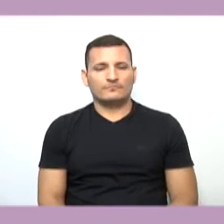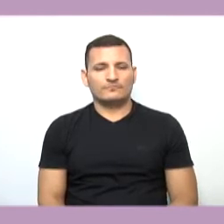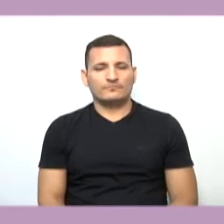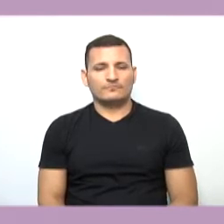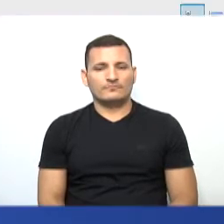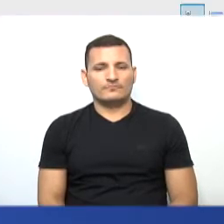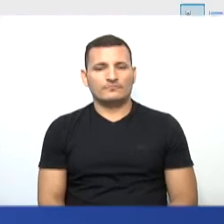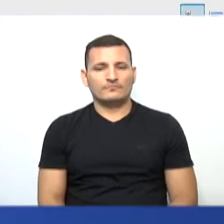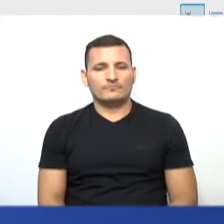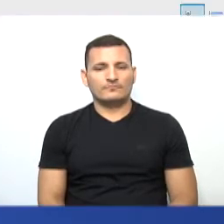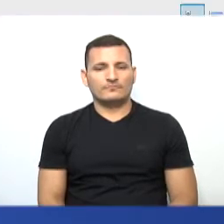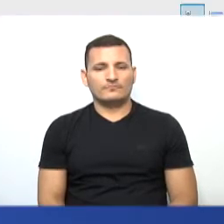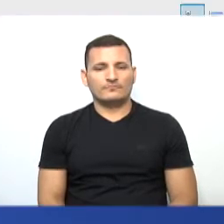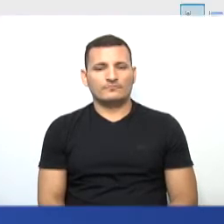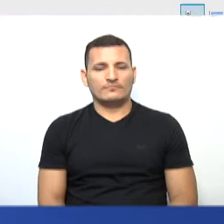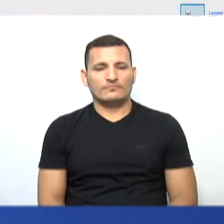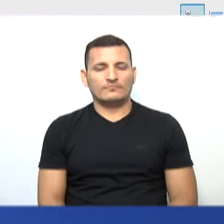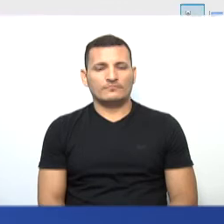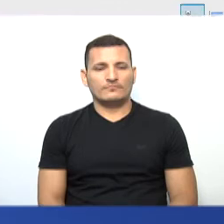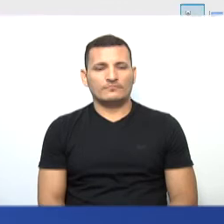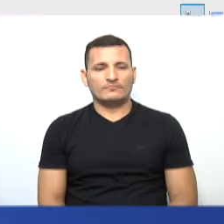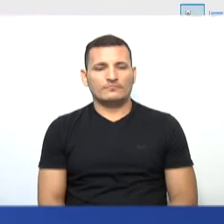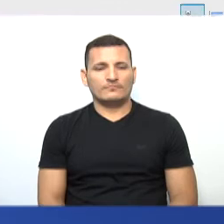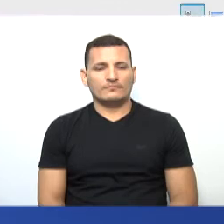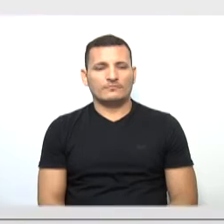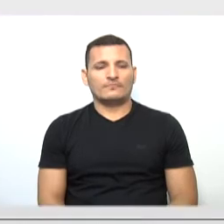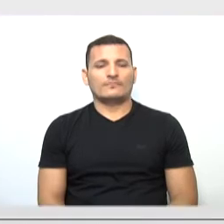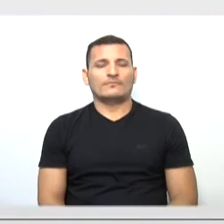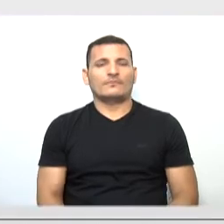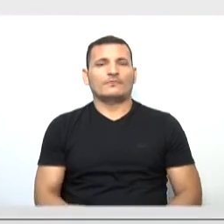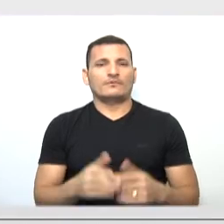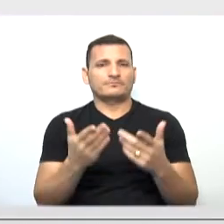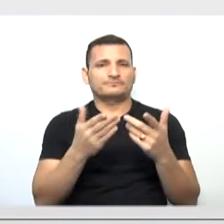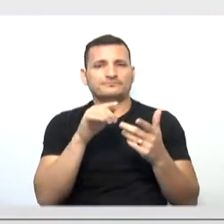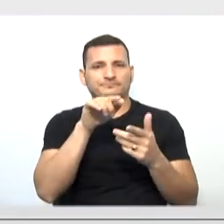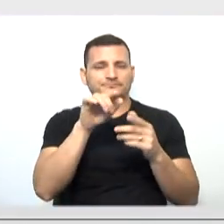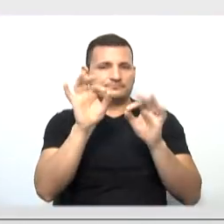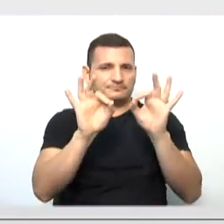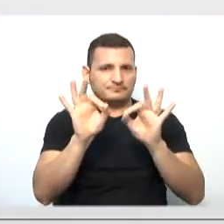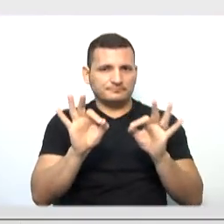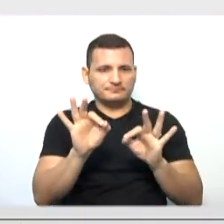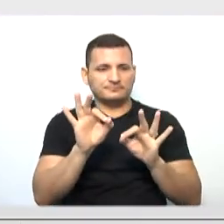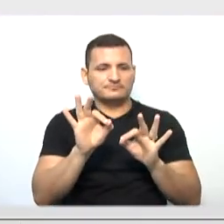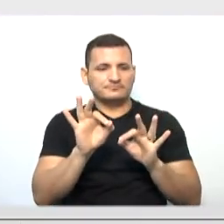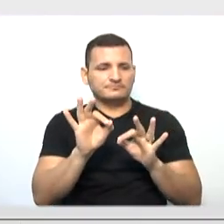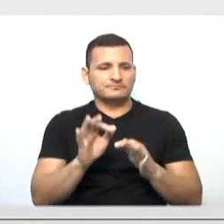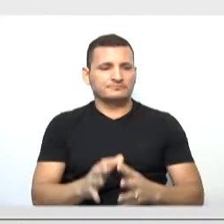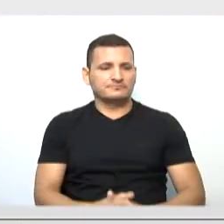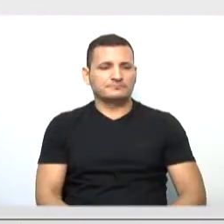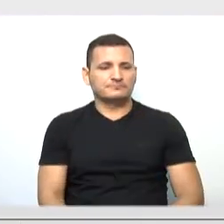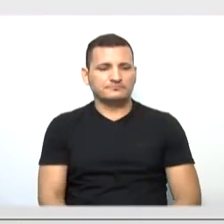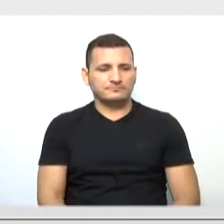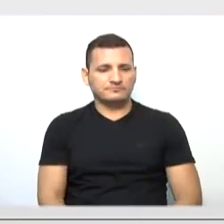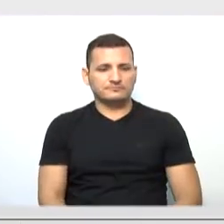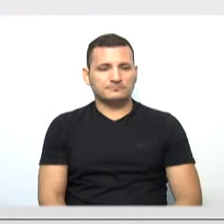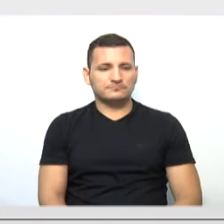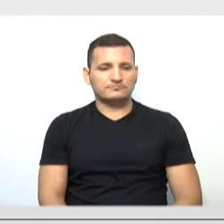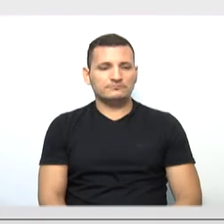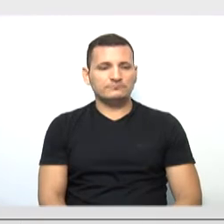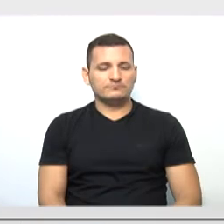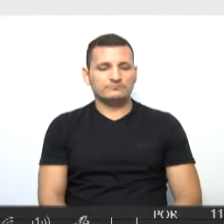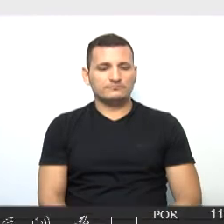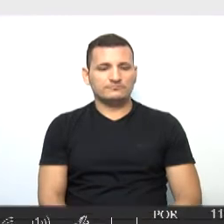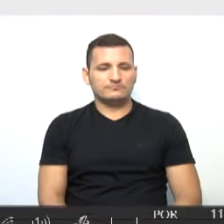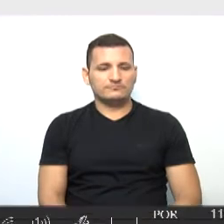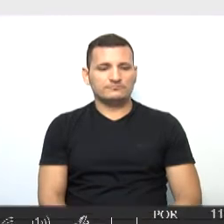vamos dar mais uma arrumada nesse nosso código. Vou aumentar novamente aqui a